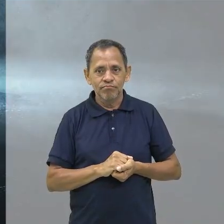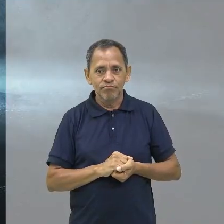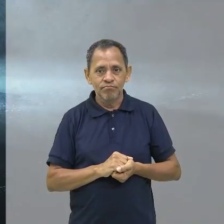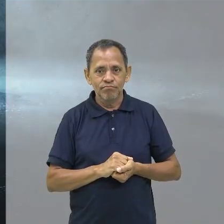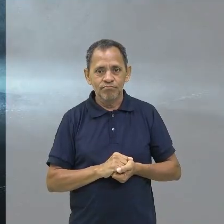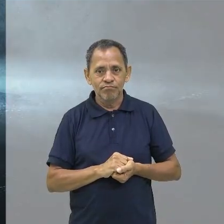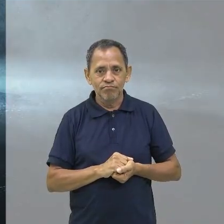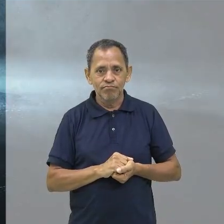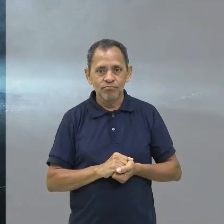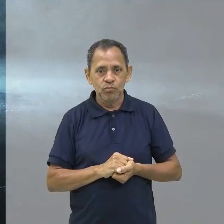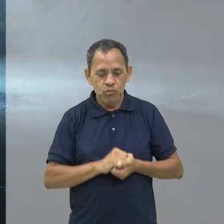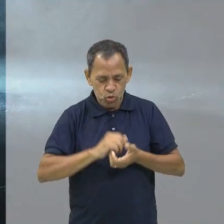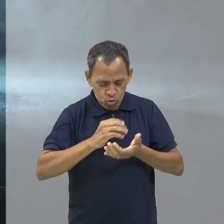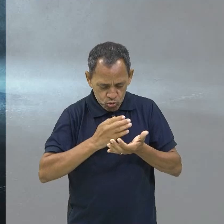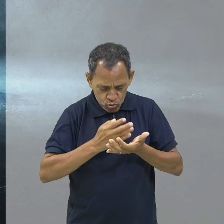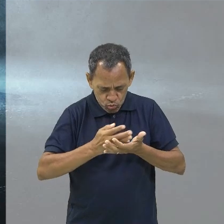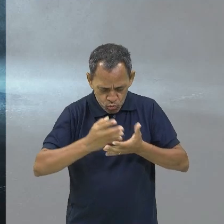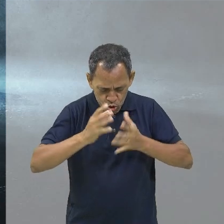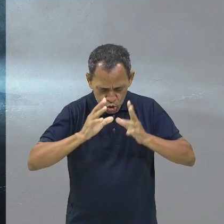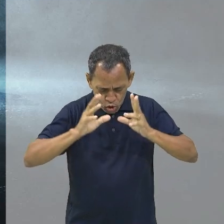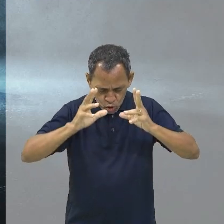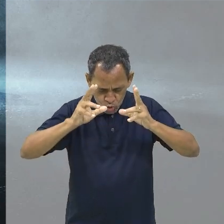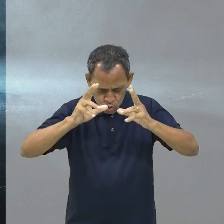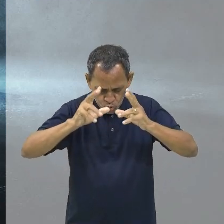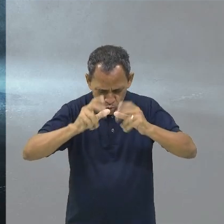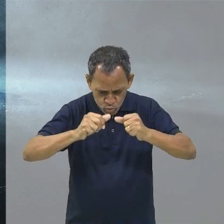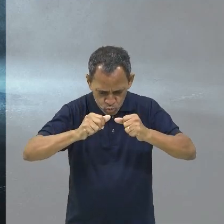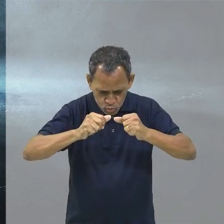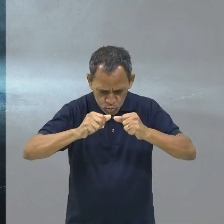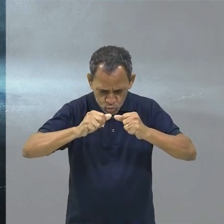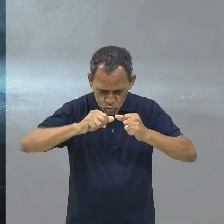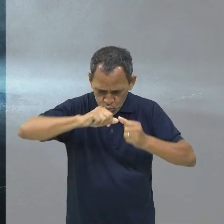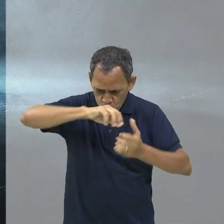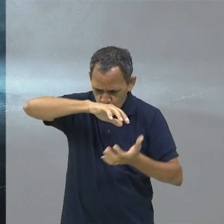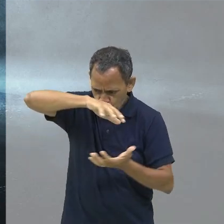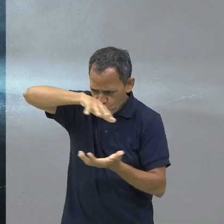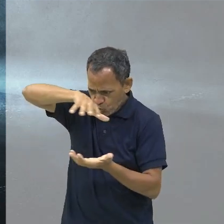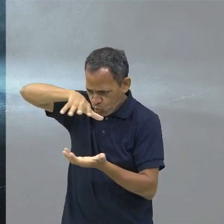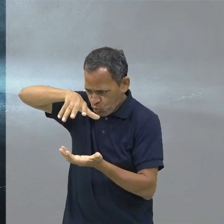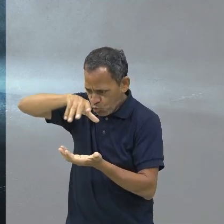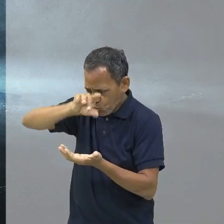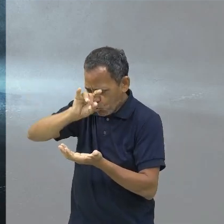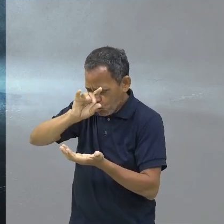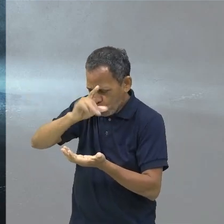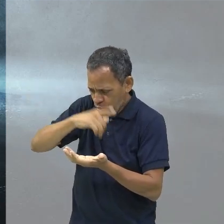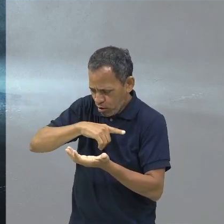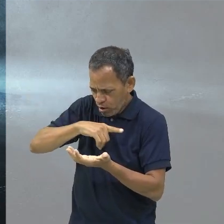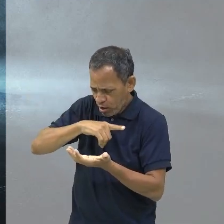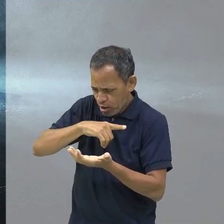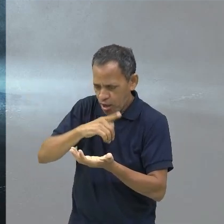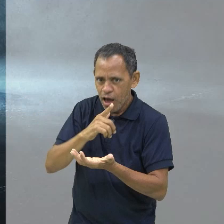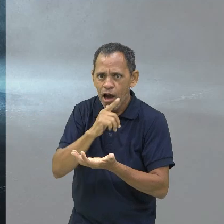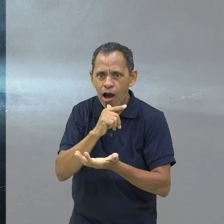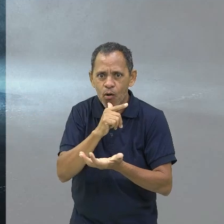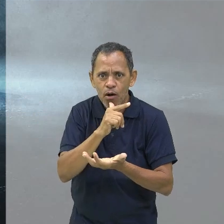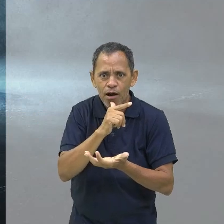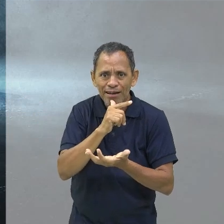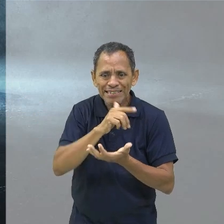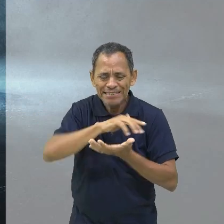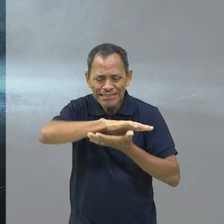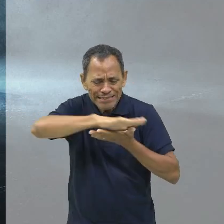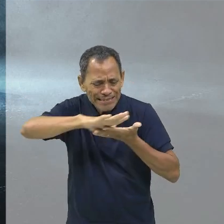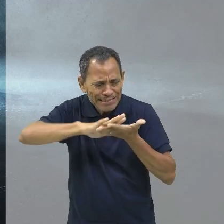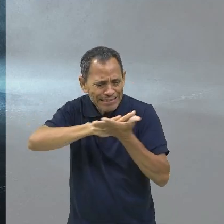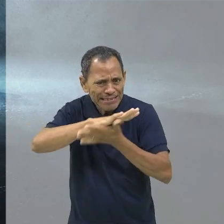No começo de tudo, o mundo era água e escuridão. Nada se